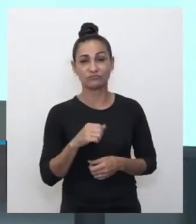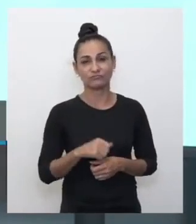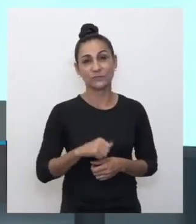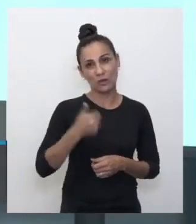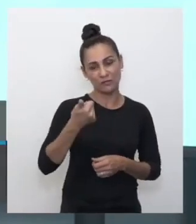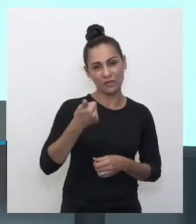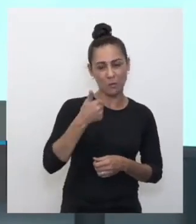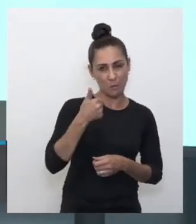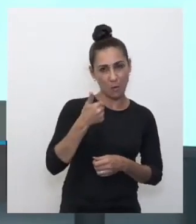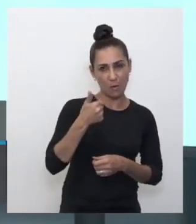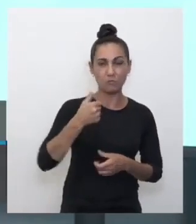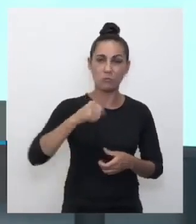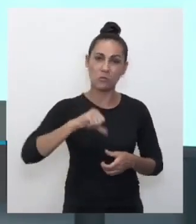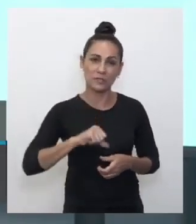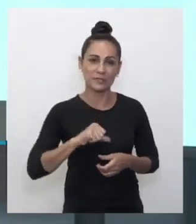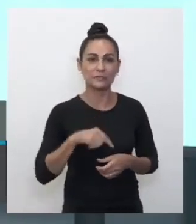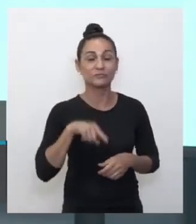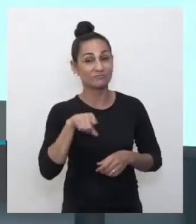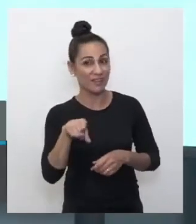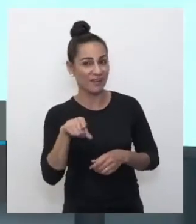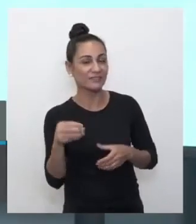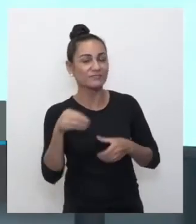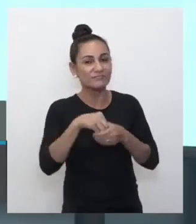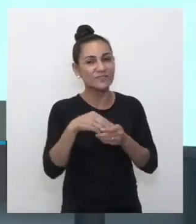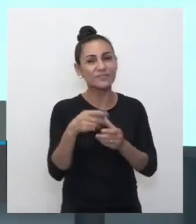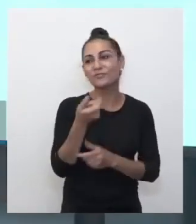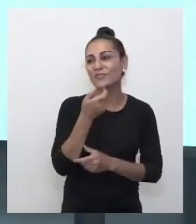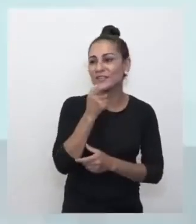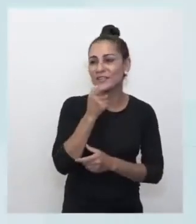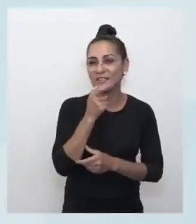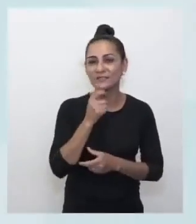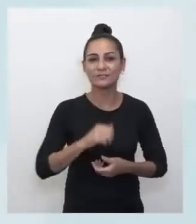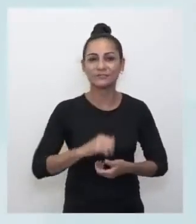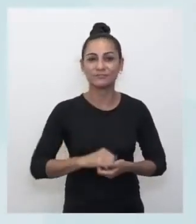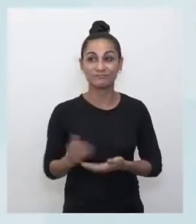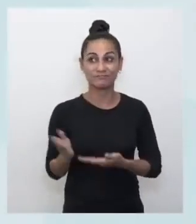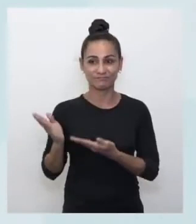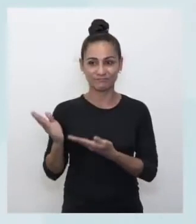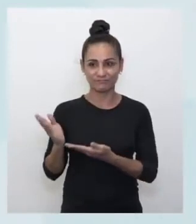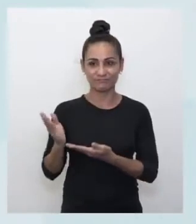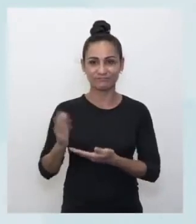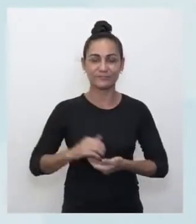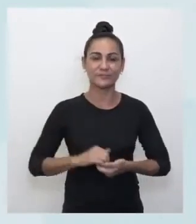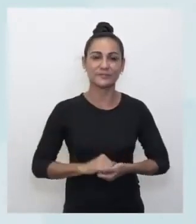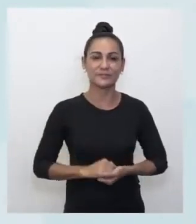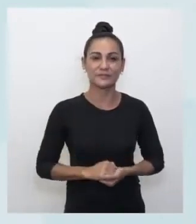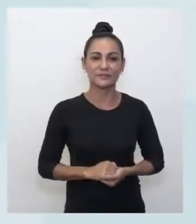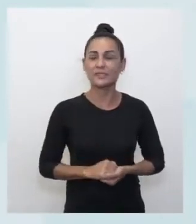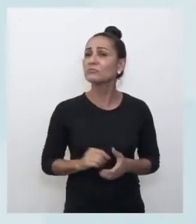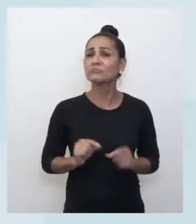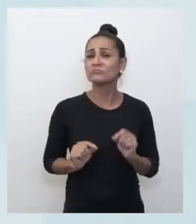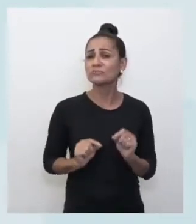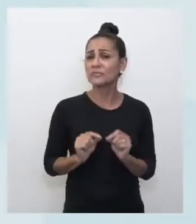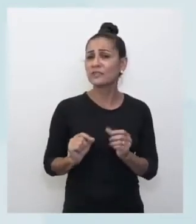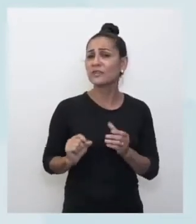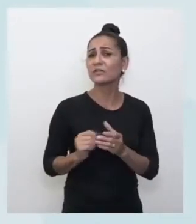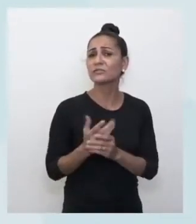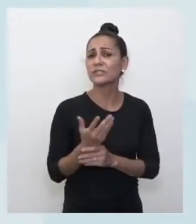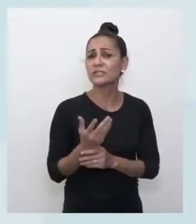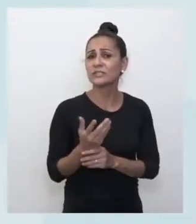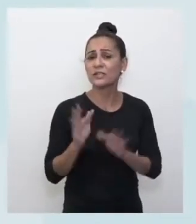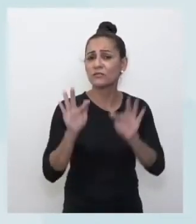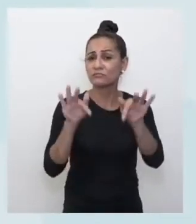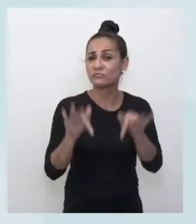eu preciso entender um pouquinho do que está lá no inglês, né? Então vamos lá. And what's going to happen by the end of the class today? Né? O que vai acontecer aí até o final dessa aula